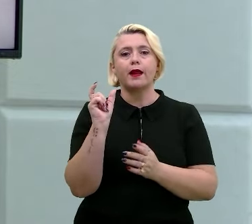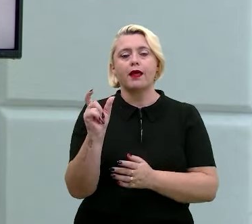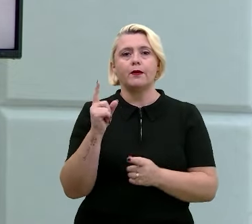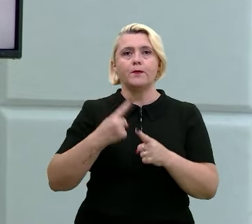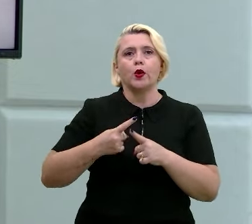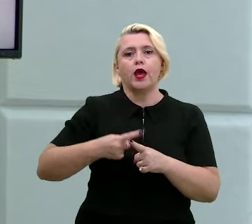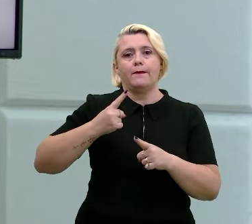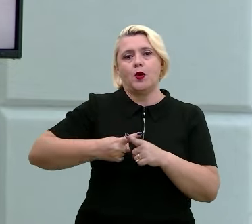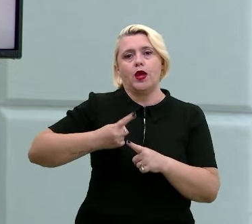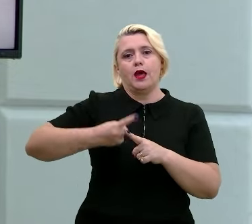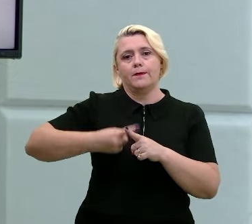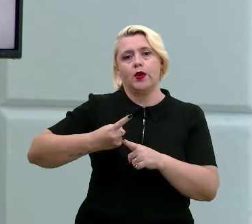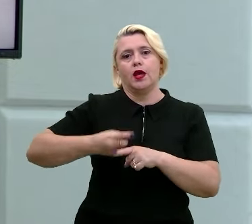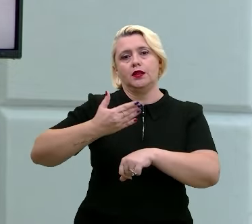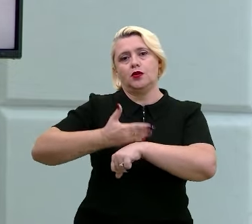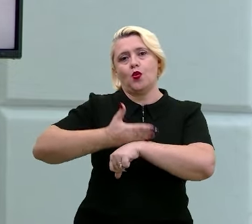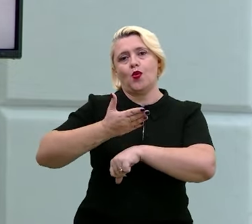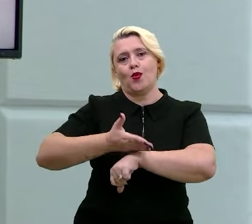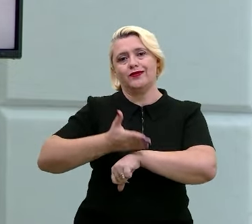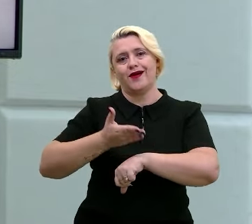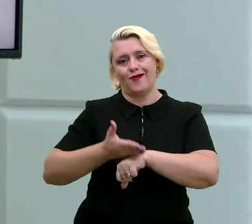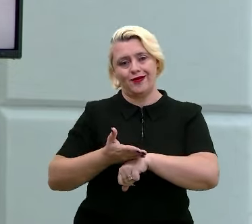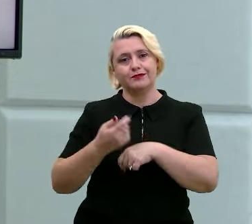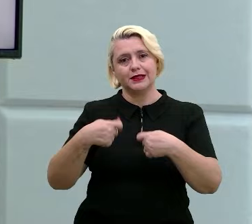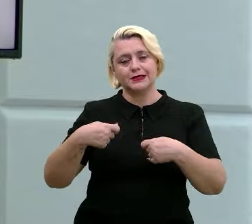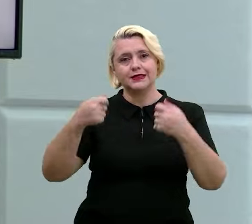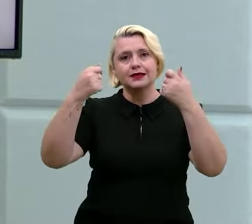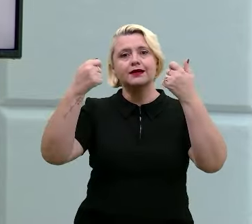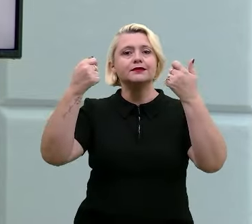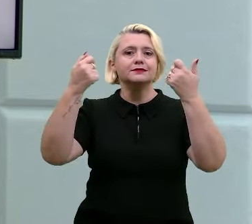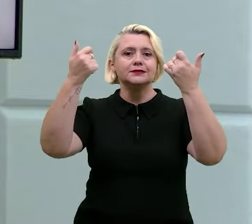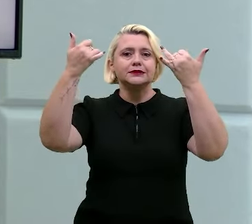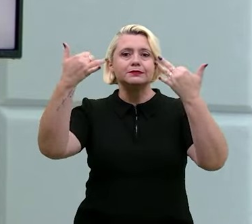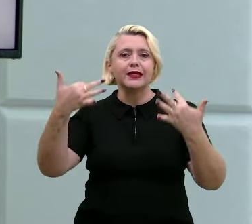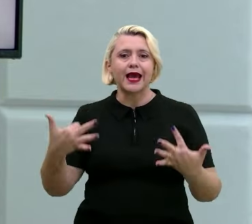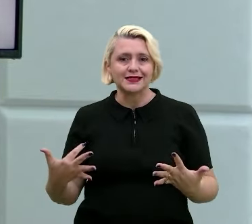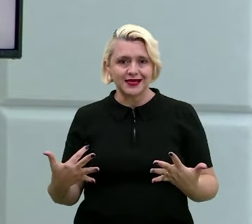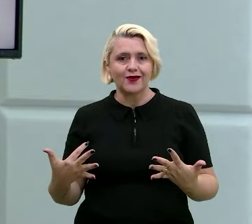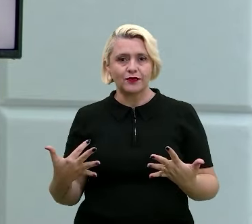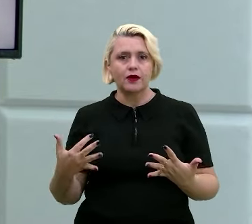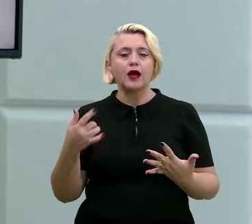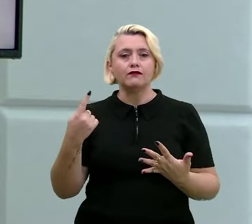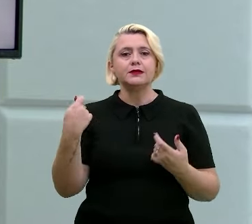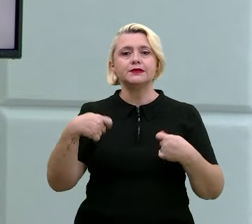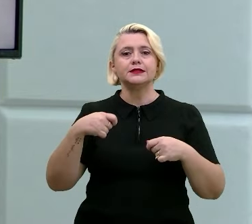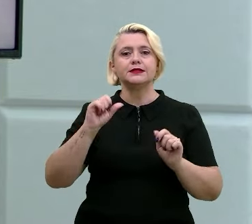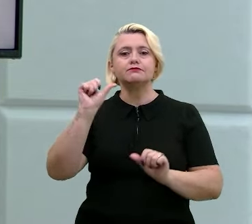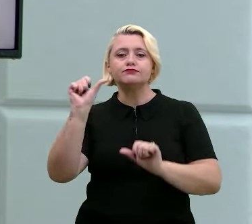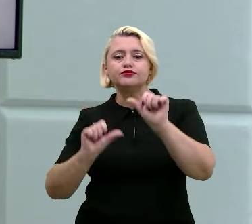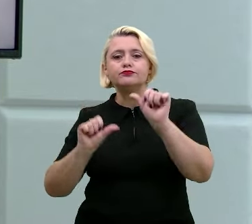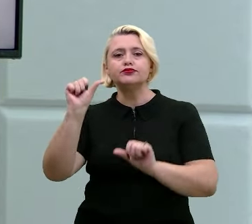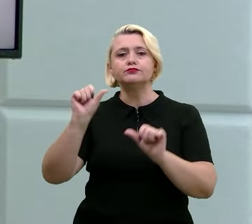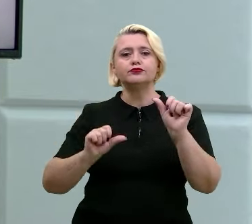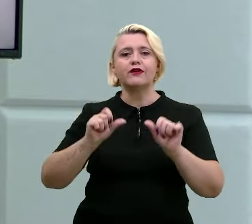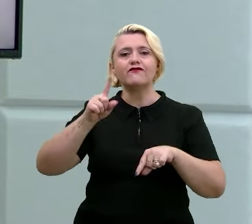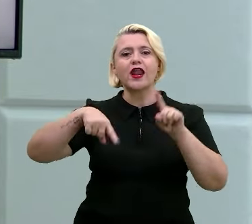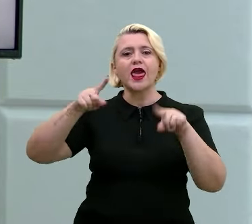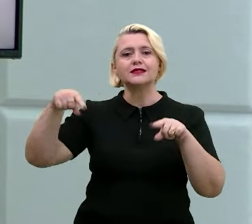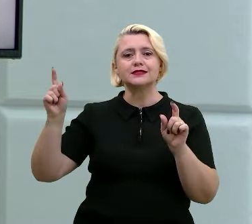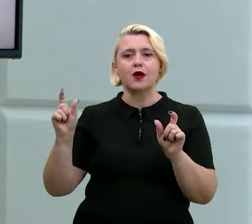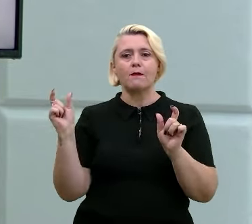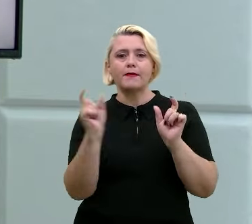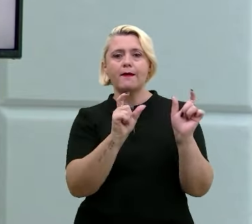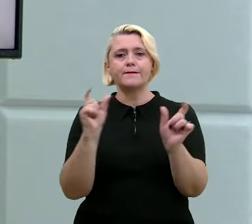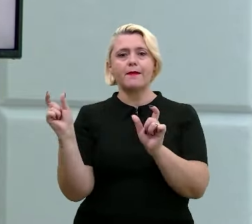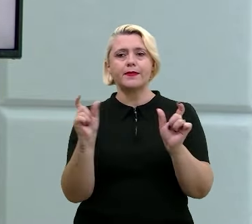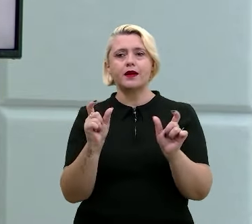usar elementos de explicação 10 vezes no seu texto. Você tem que variar esses elementos. Se você usar o mesmo,